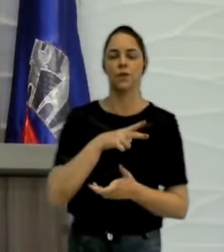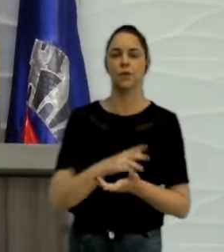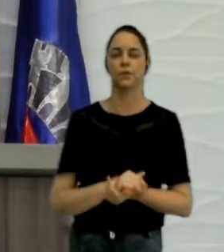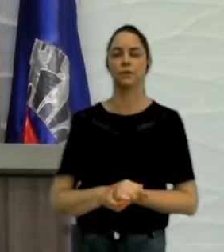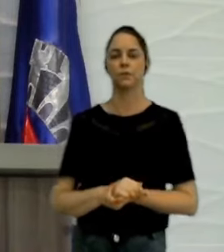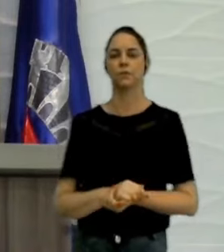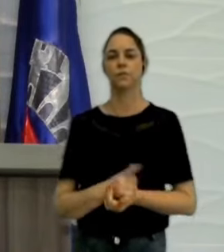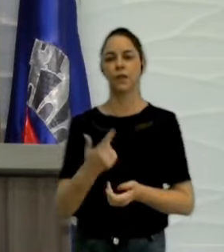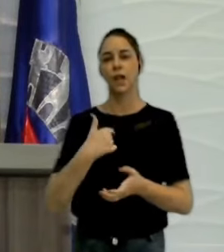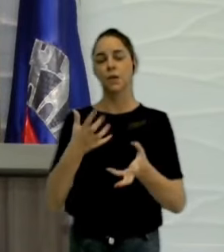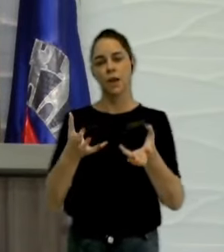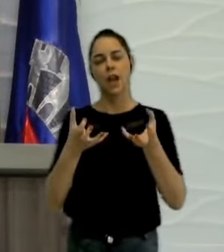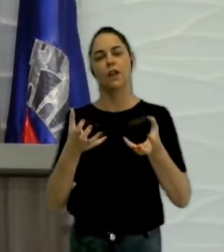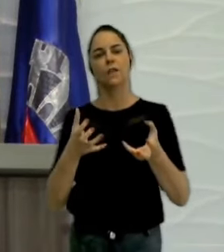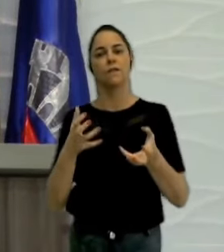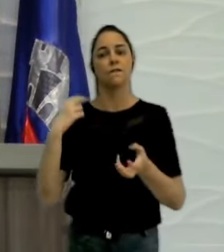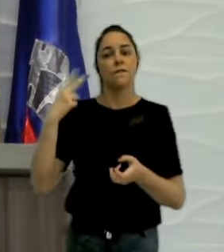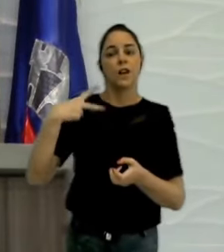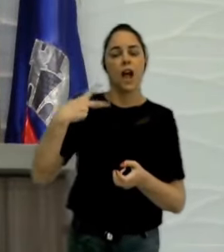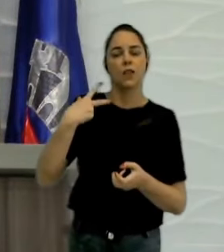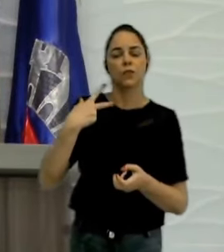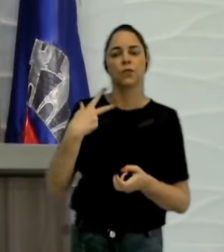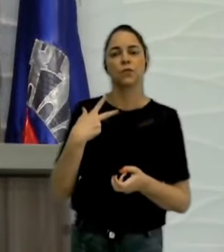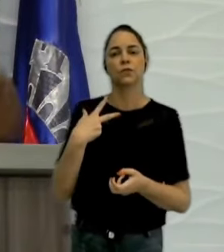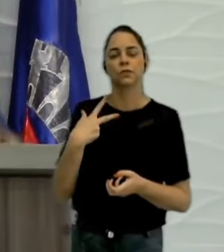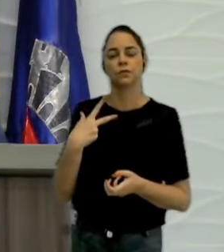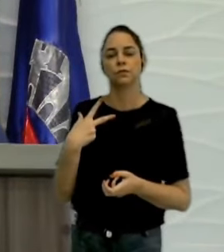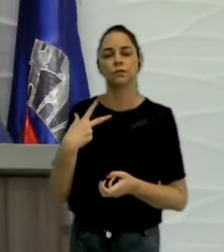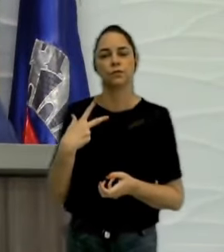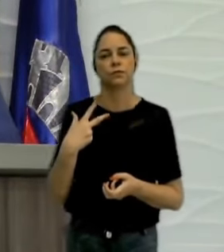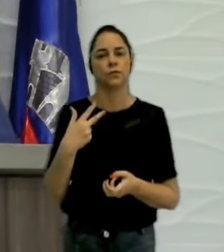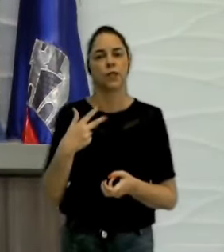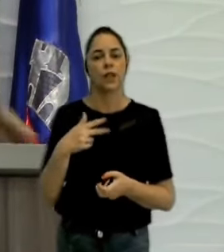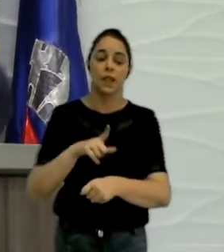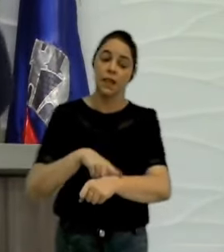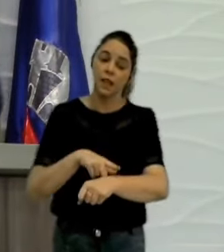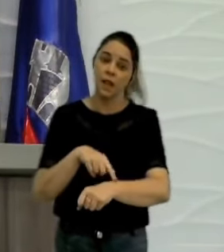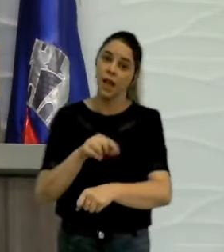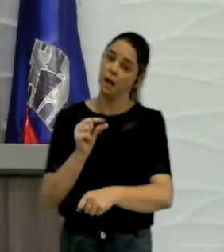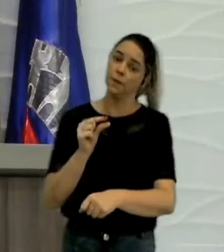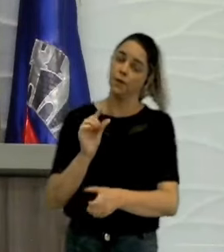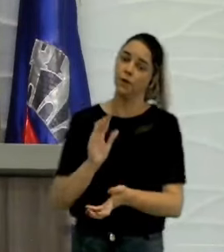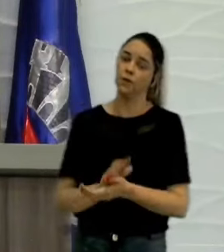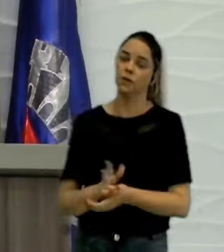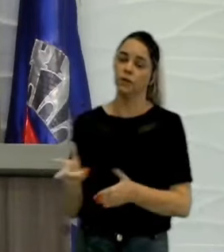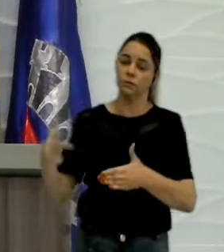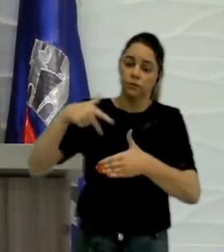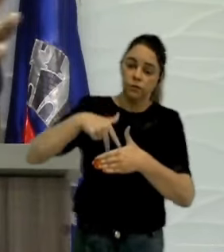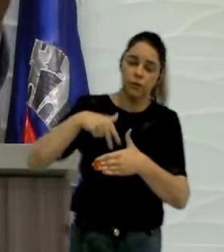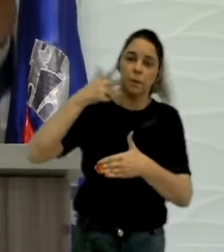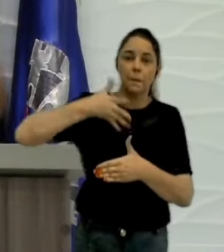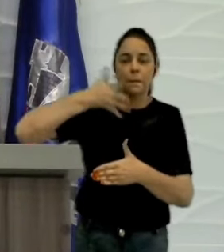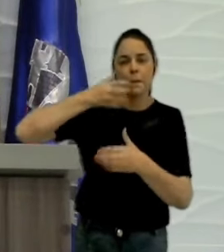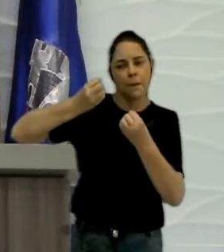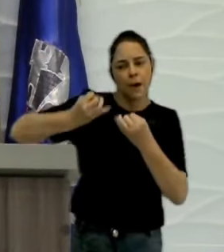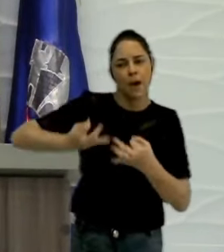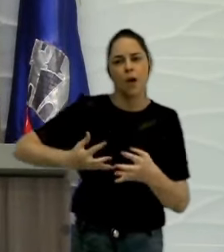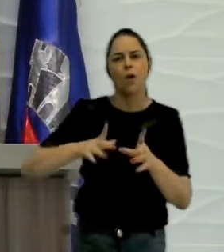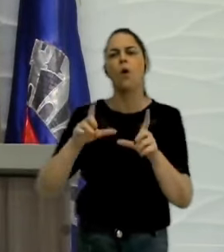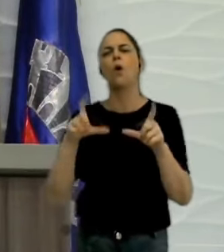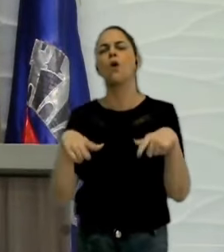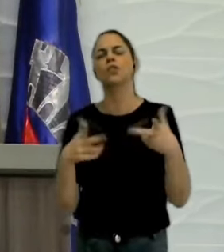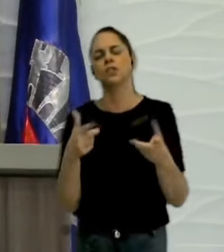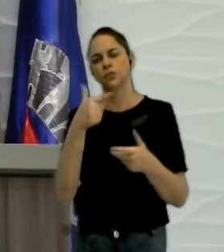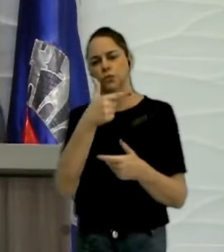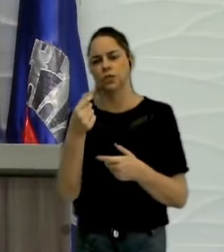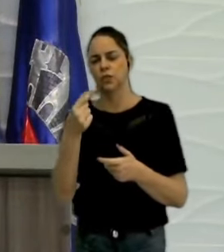Eu quero que esse vereador, daqui a pouco, venha aqui e diga onde estão esses 200 mil